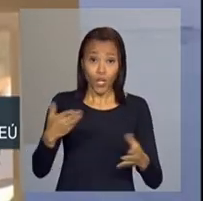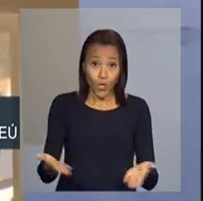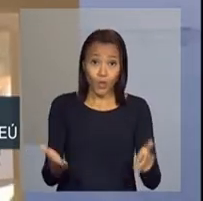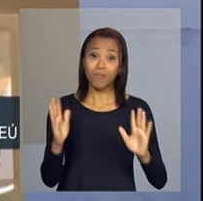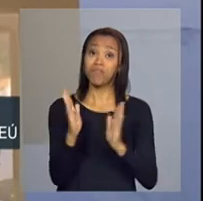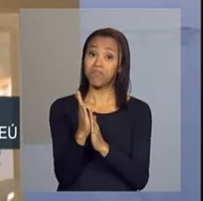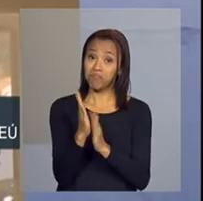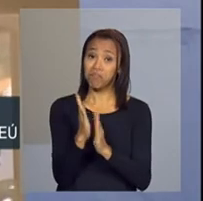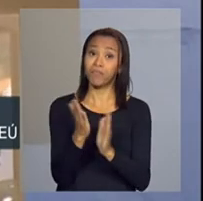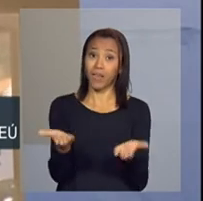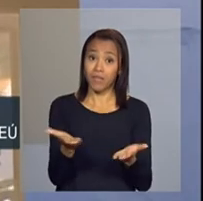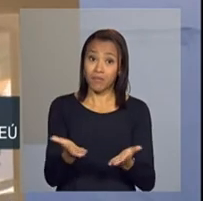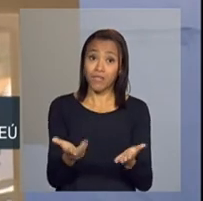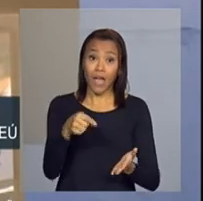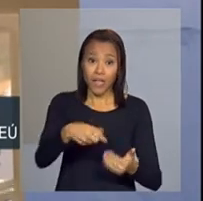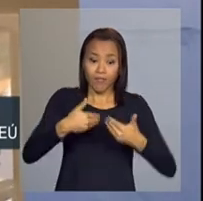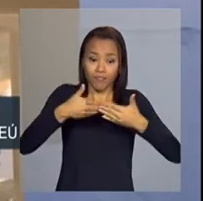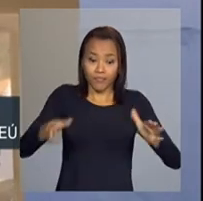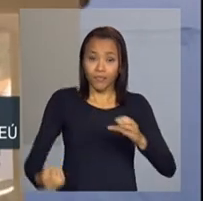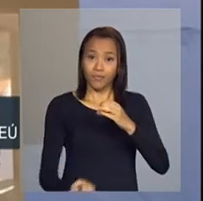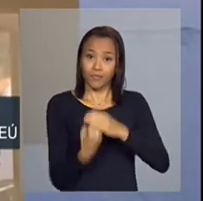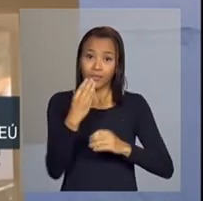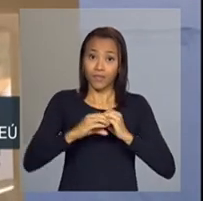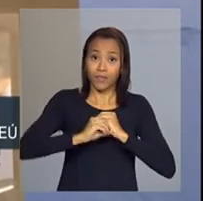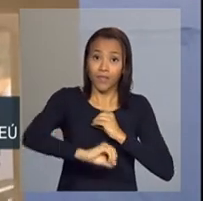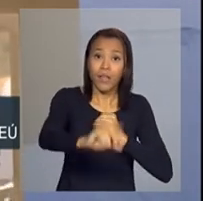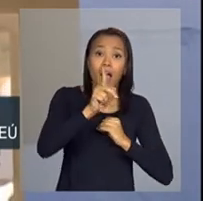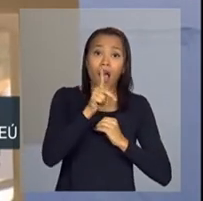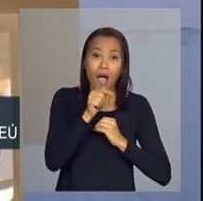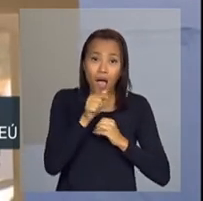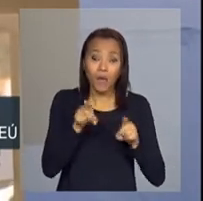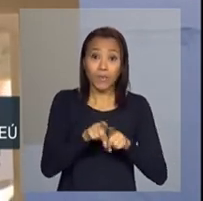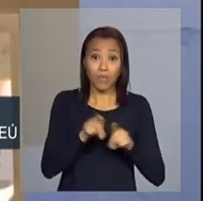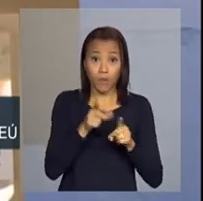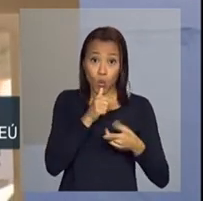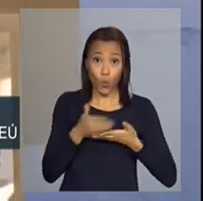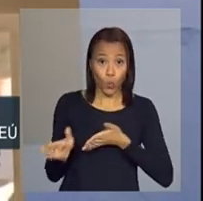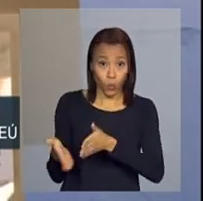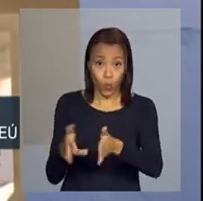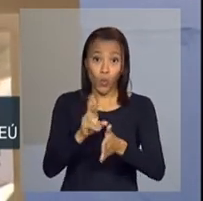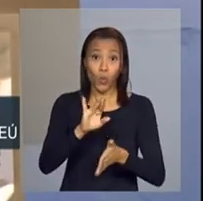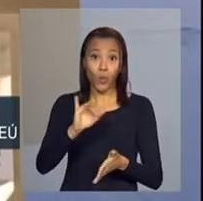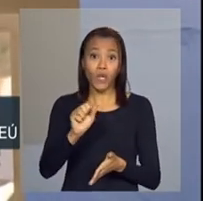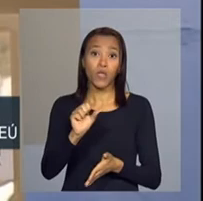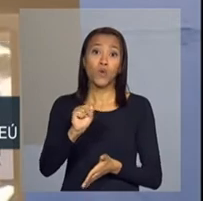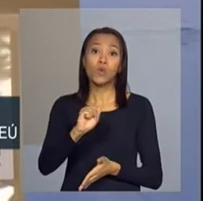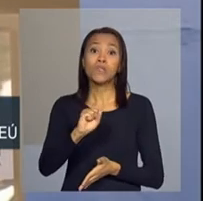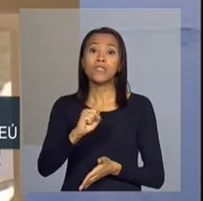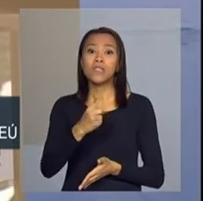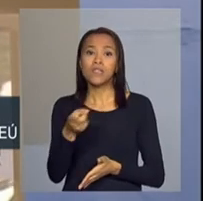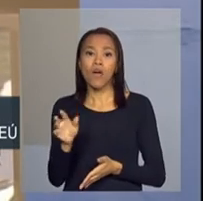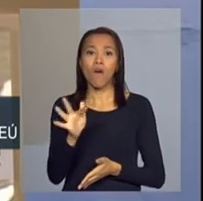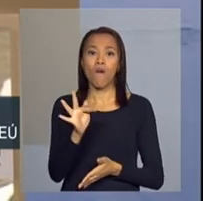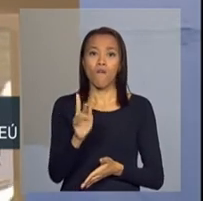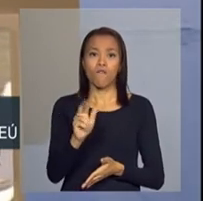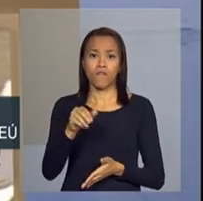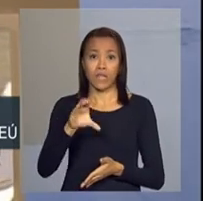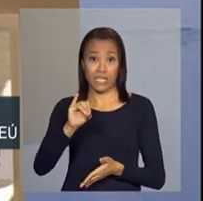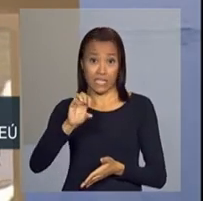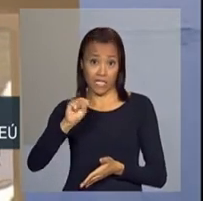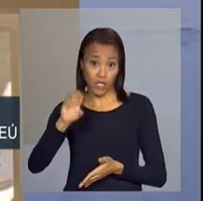importante da inauguração da adutora, a transposição do Rio São Francisco, porque a água do São Francisco precisa